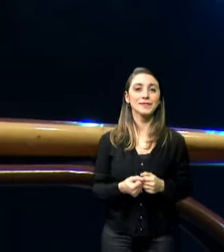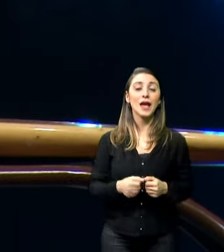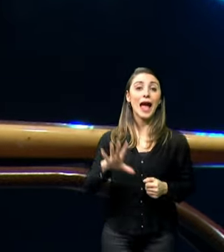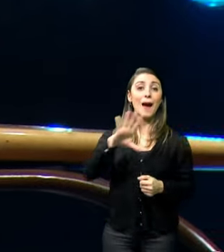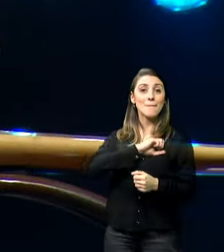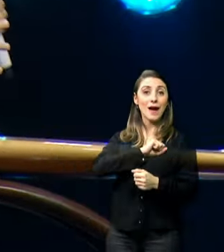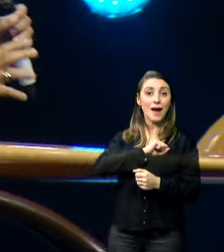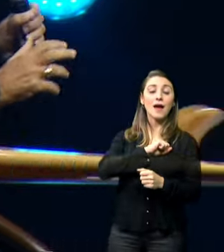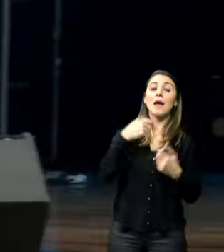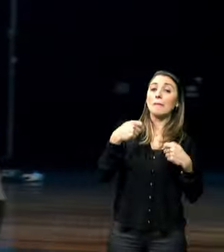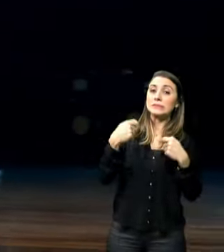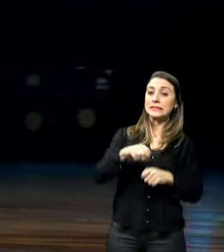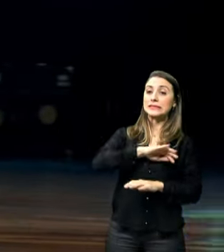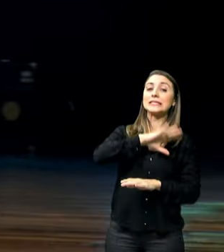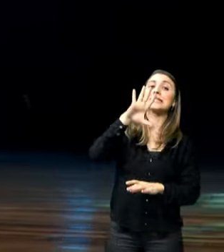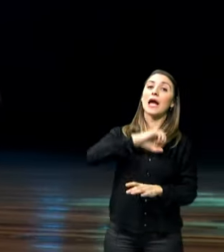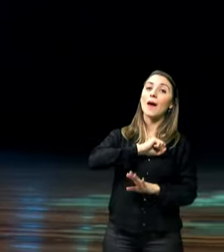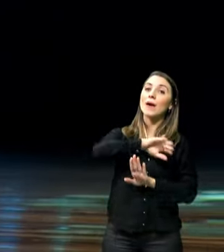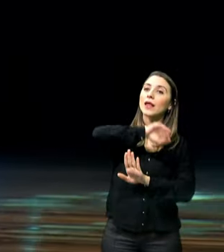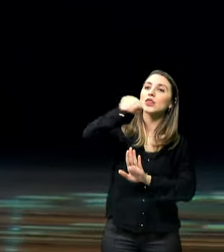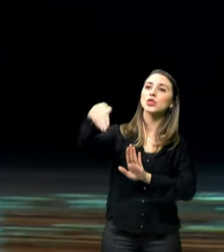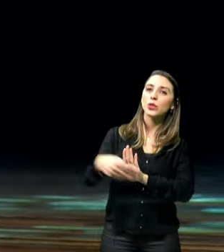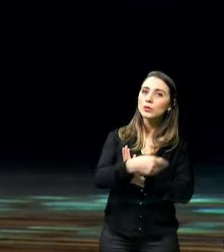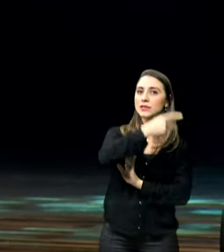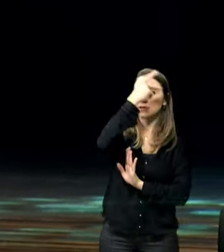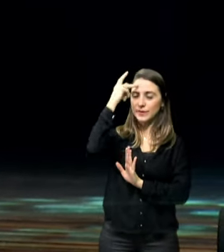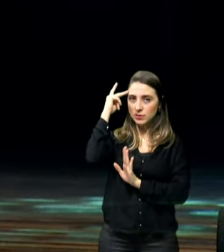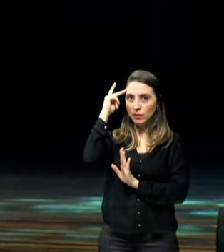Agora, relacionamento, querido, conhece sanfona?